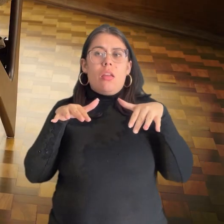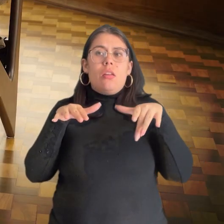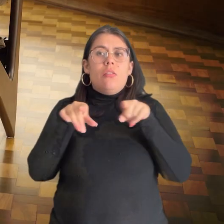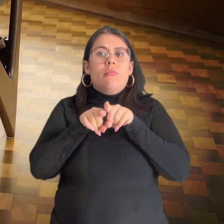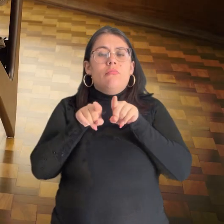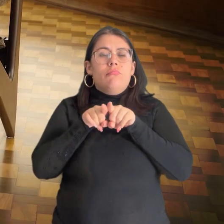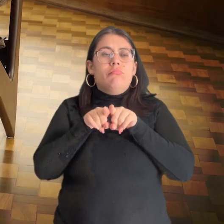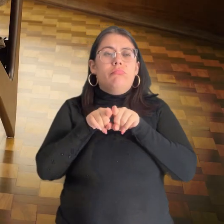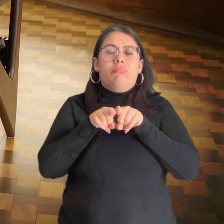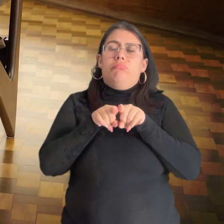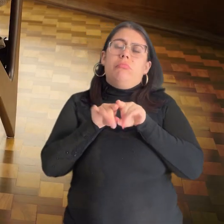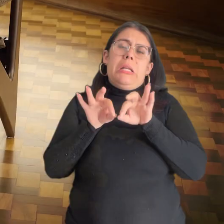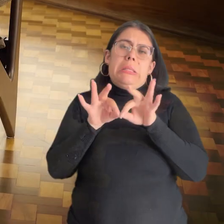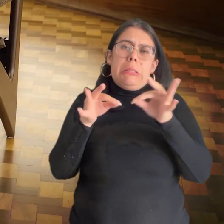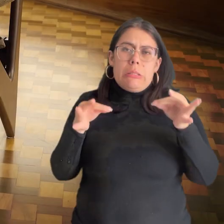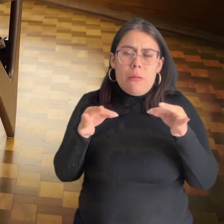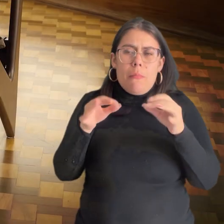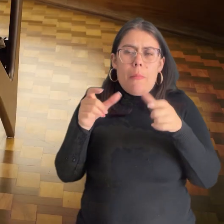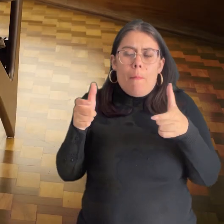pequeno balcão.